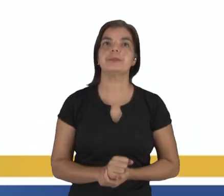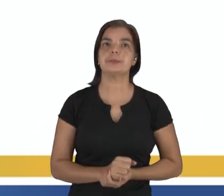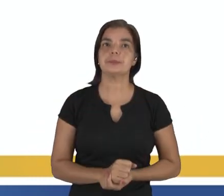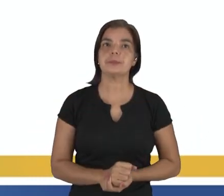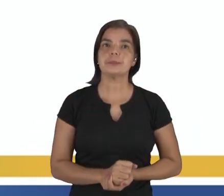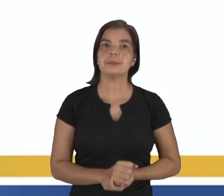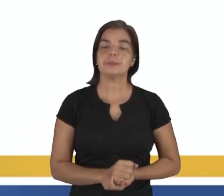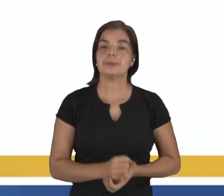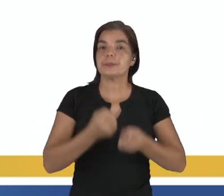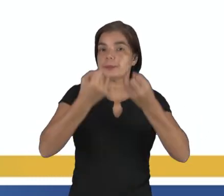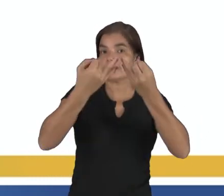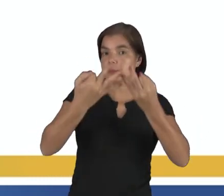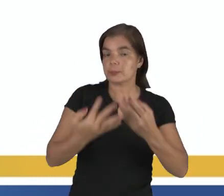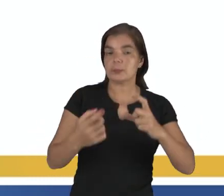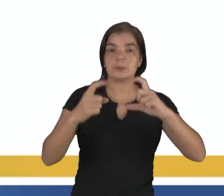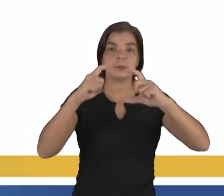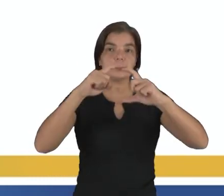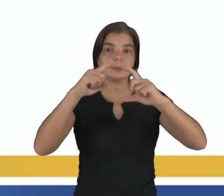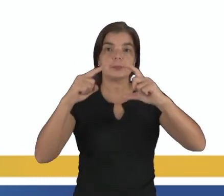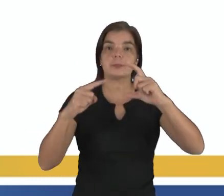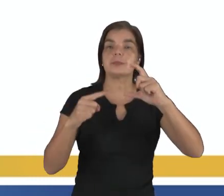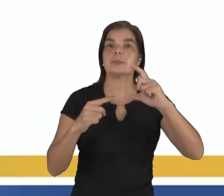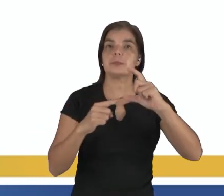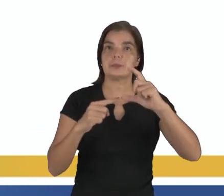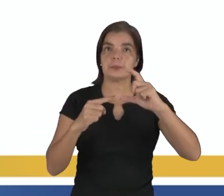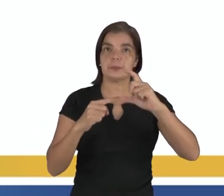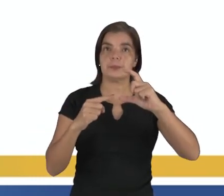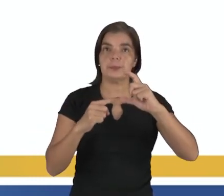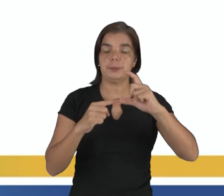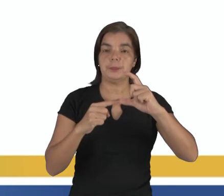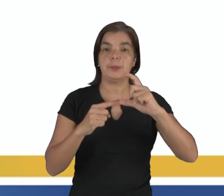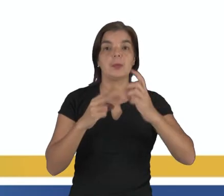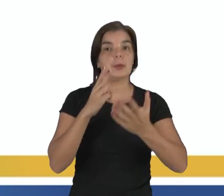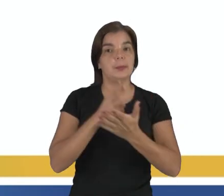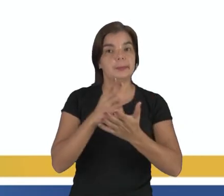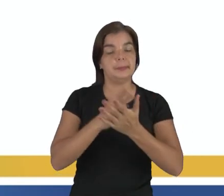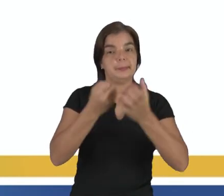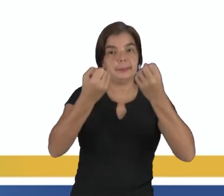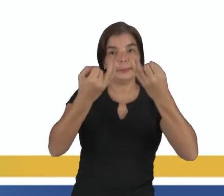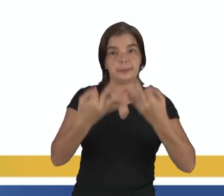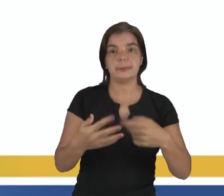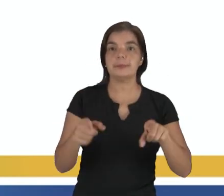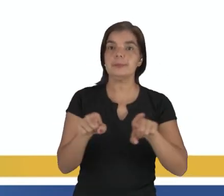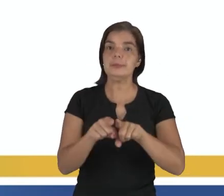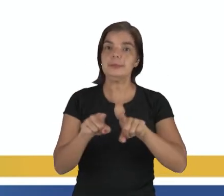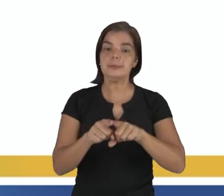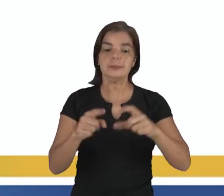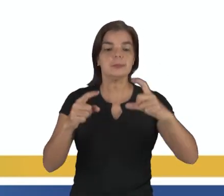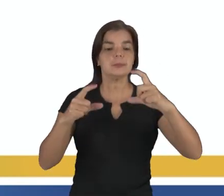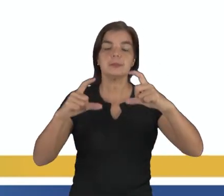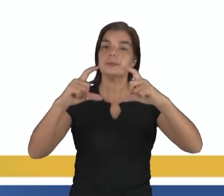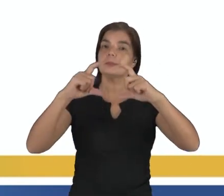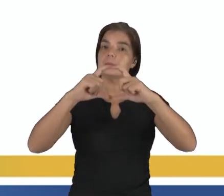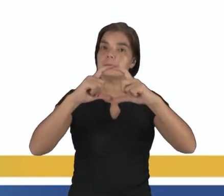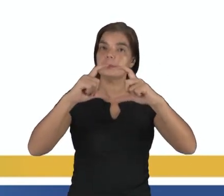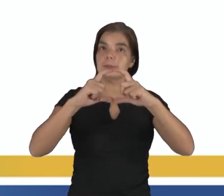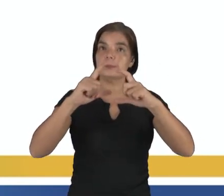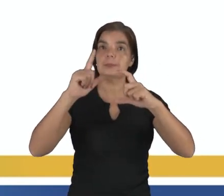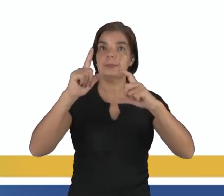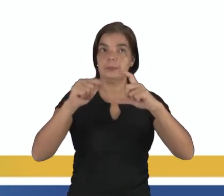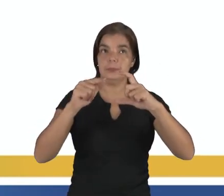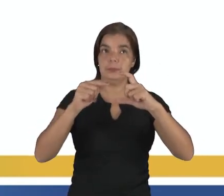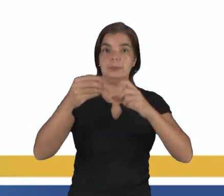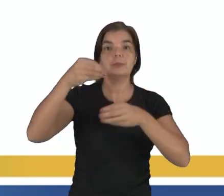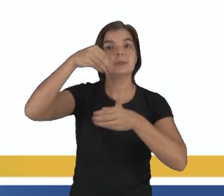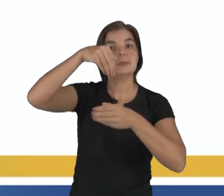decorrente da definição da circunferência. É o que sempre a gente está falando. Pois um círculo é a